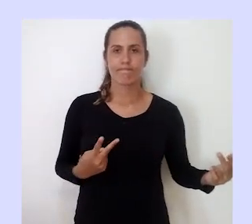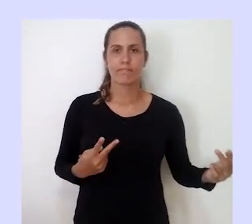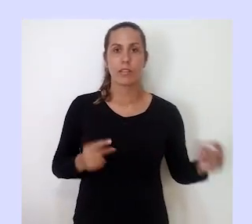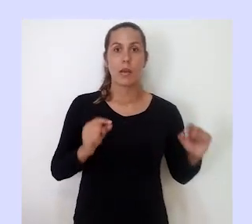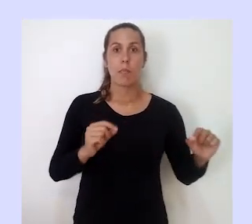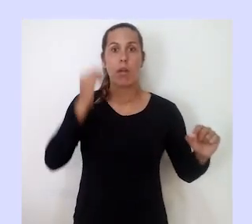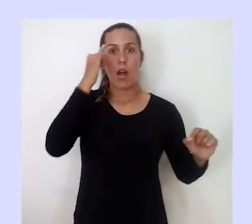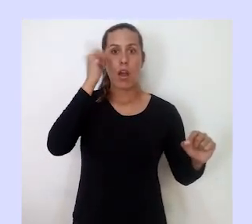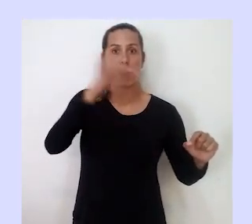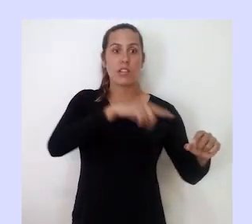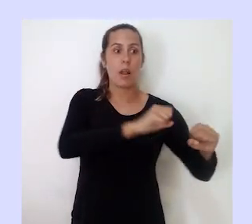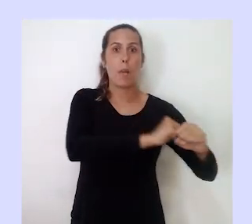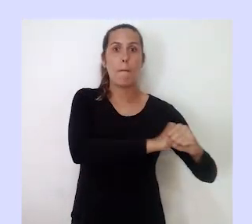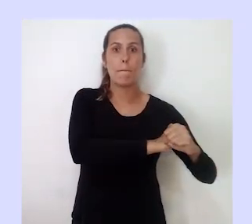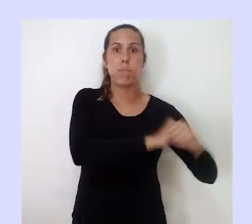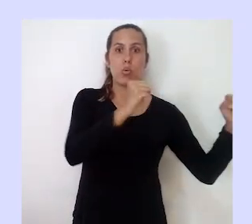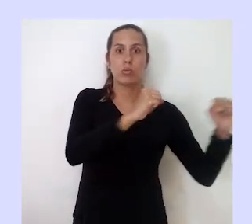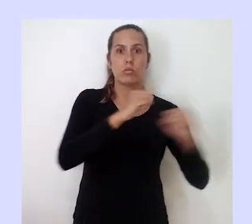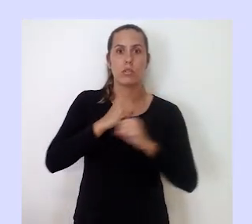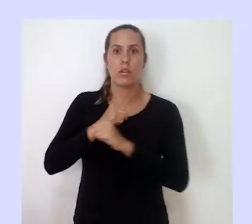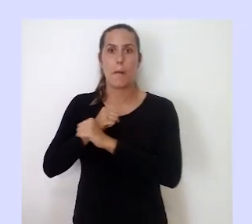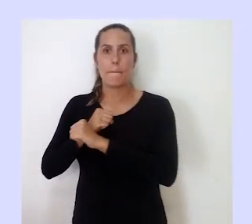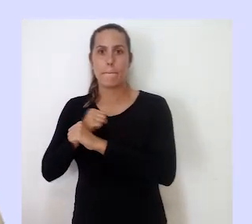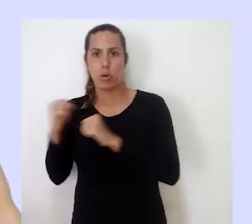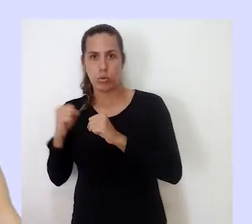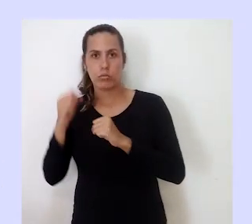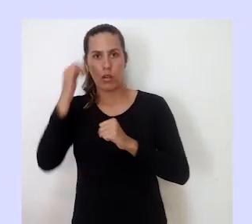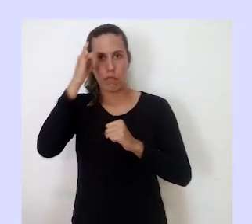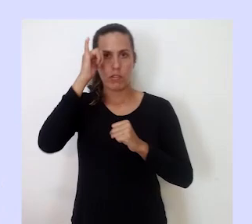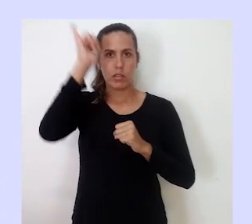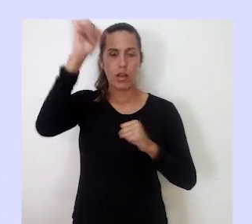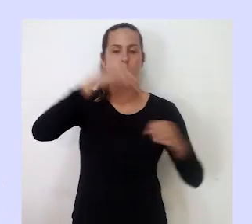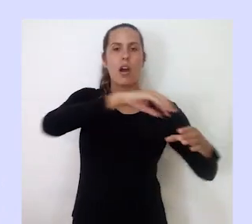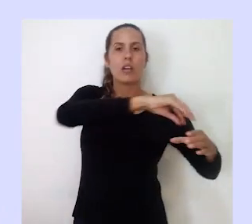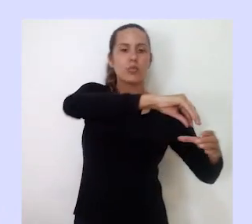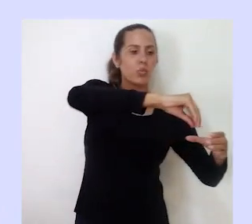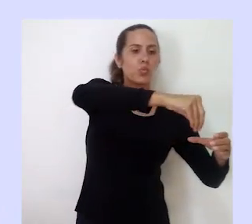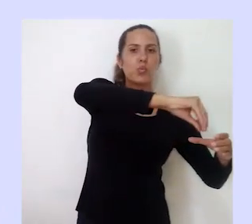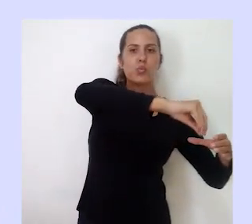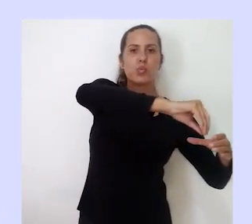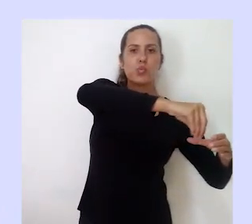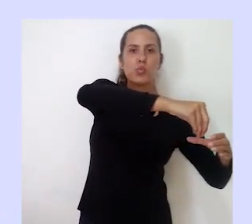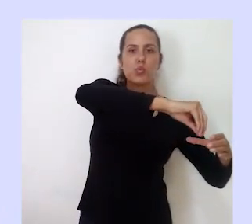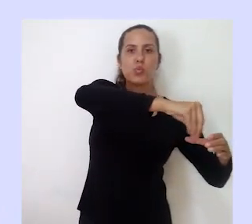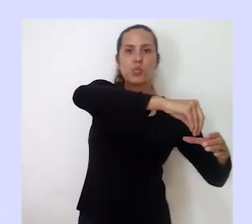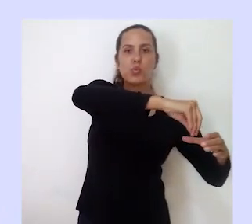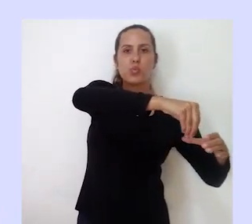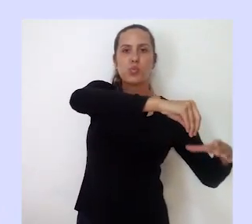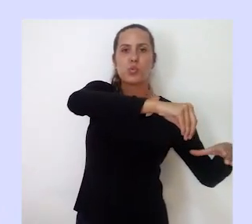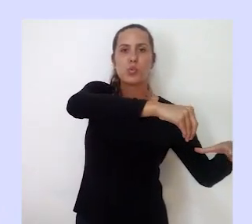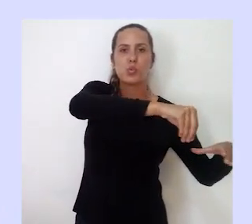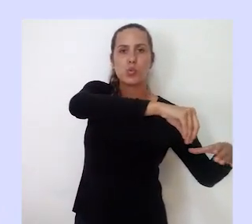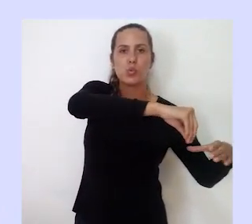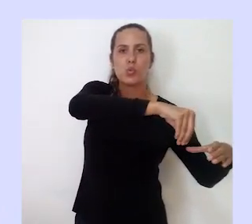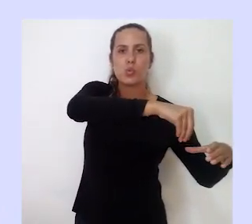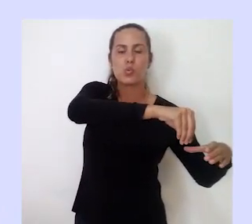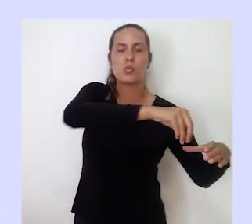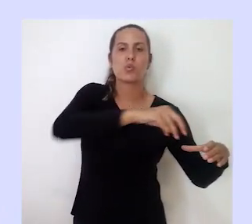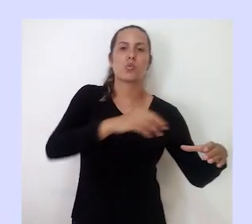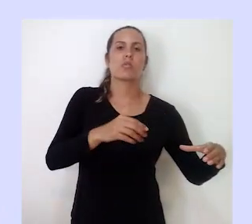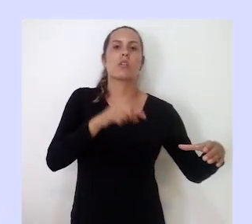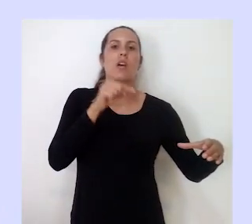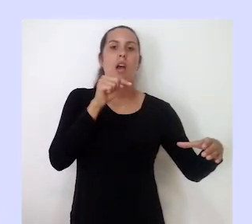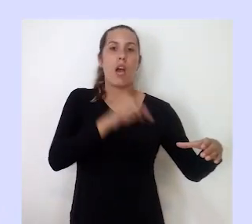não estourar a panela de pressão, existe uma válvulazinha lá em cima. Sua mãe destaca e